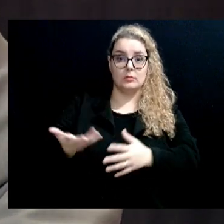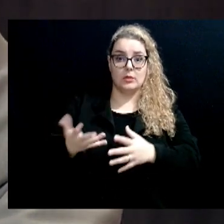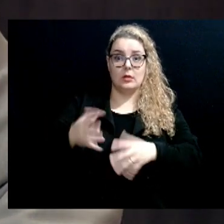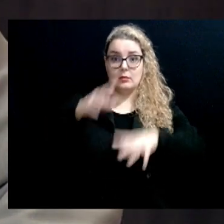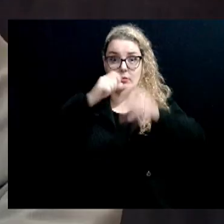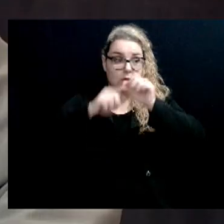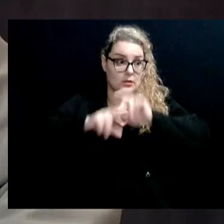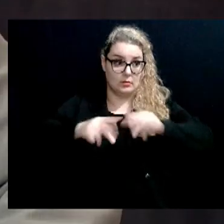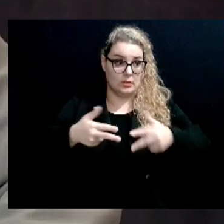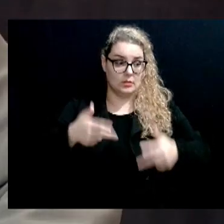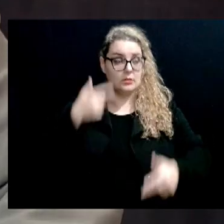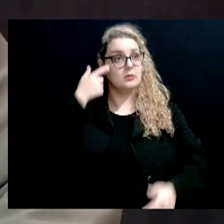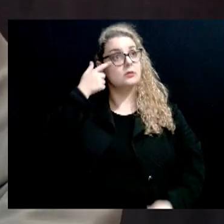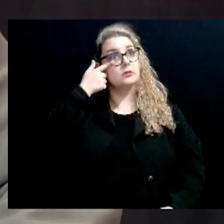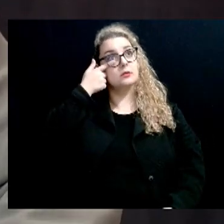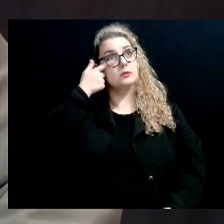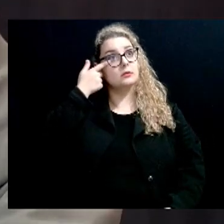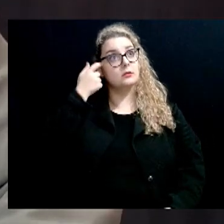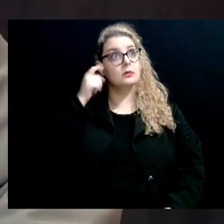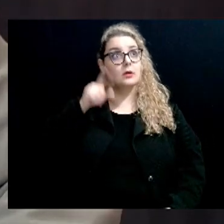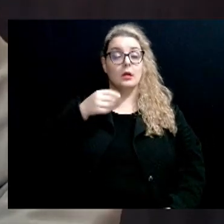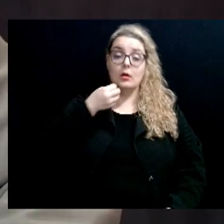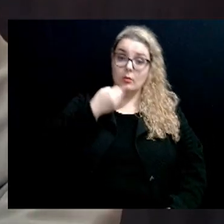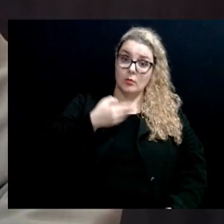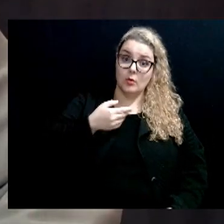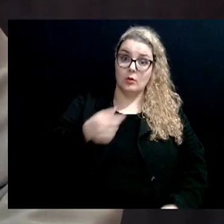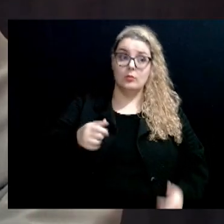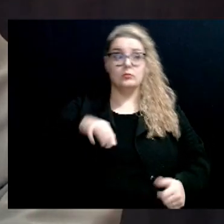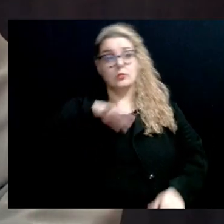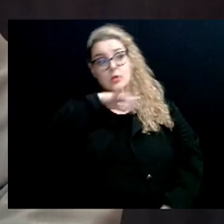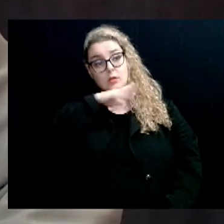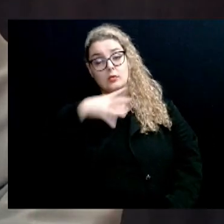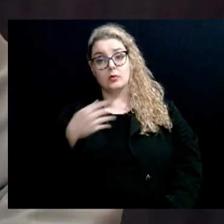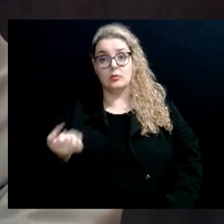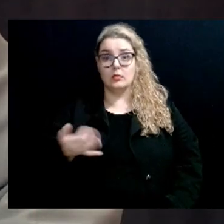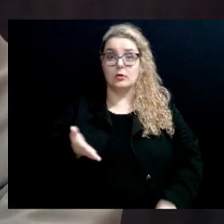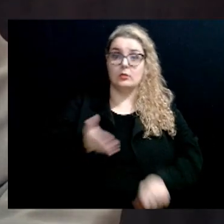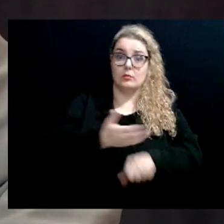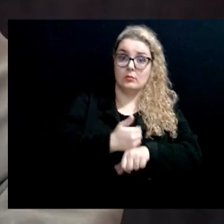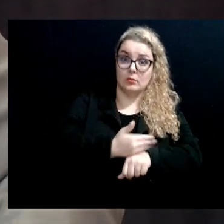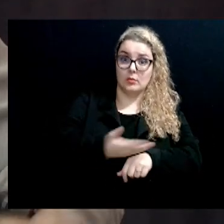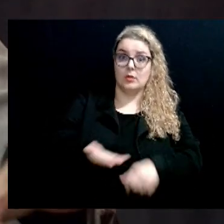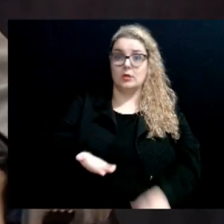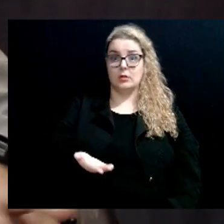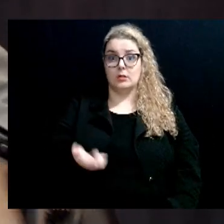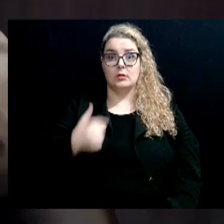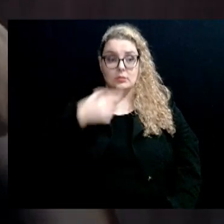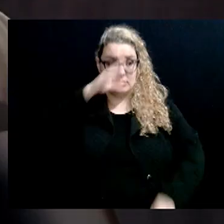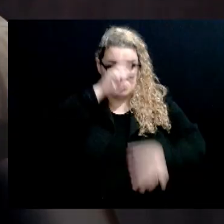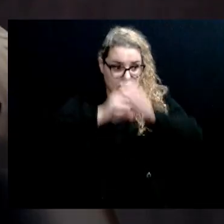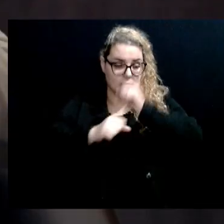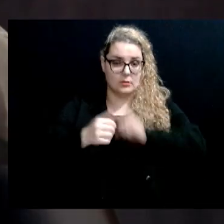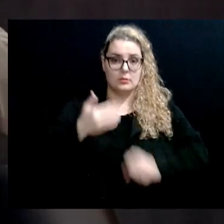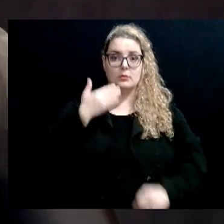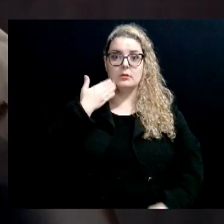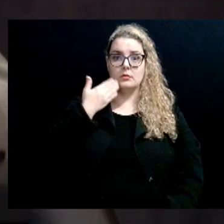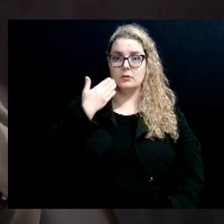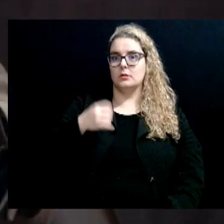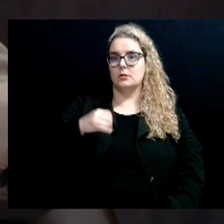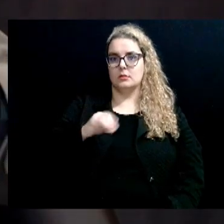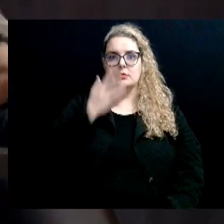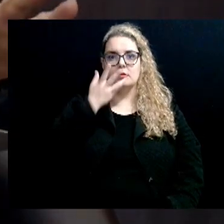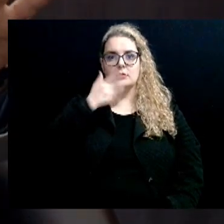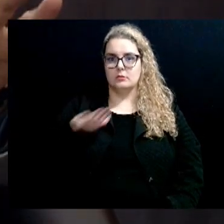é algo bom e ruim. Quanto mais novos nós somos, mais a gente aprende com facilidade. Pode perceber que se você pegar uma criança e colocar num país